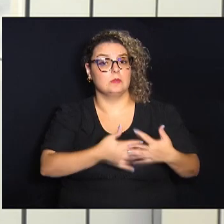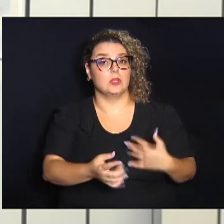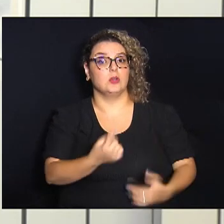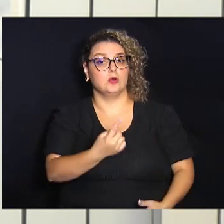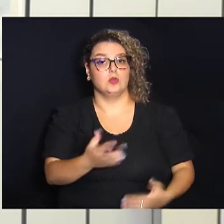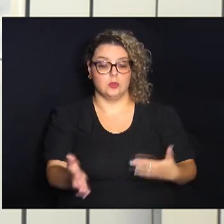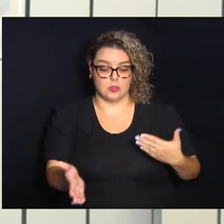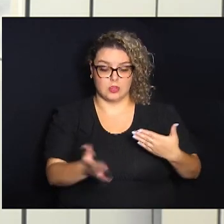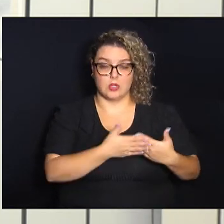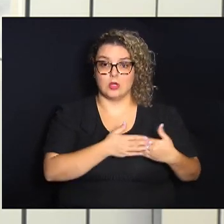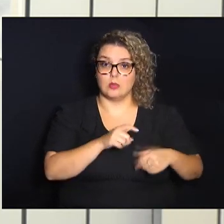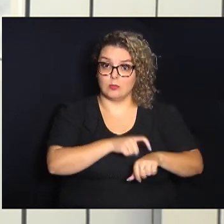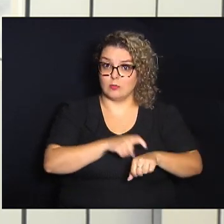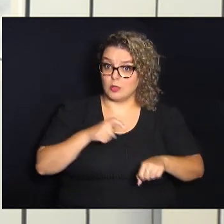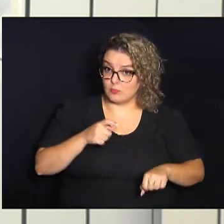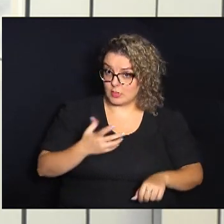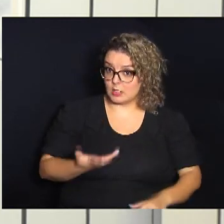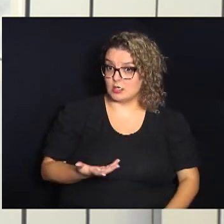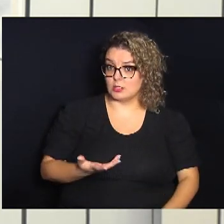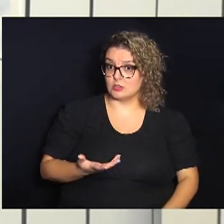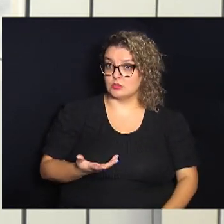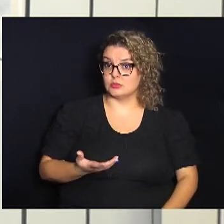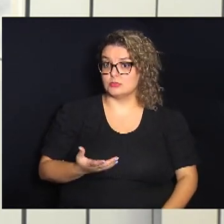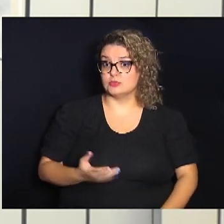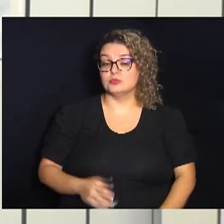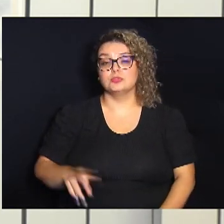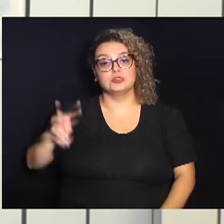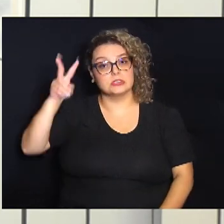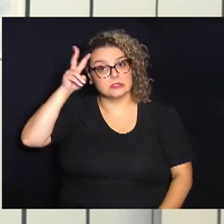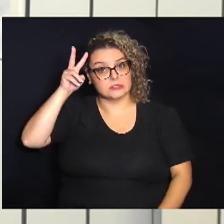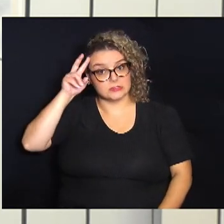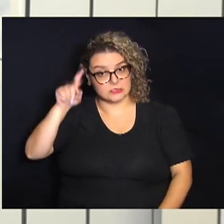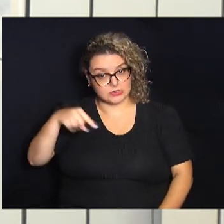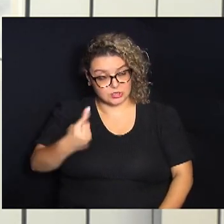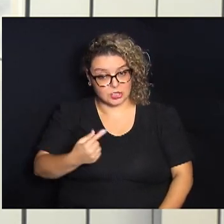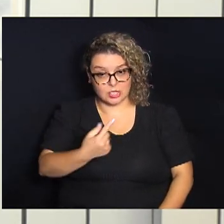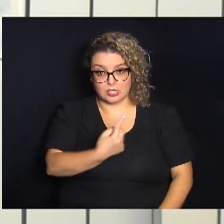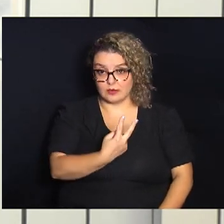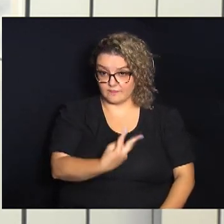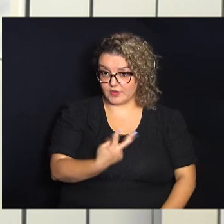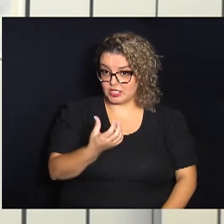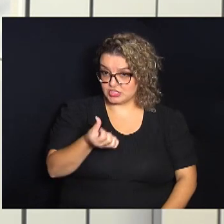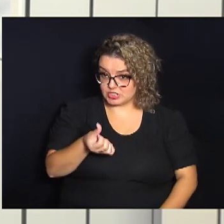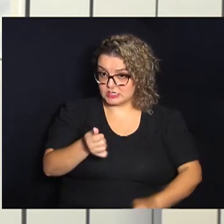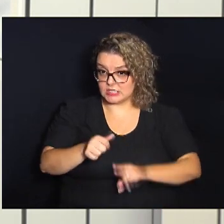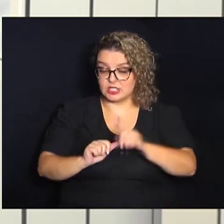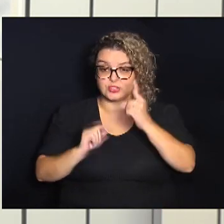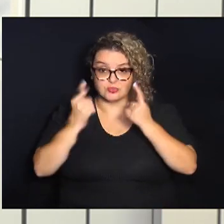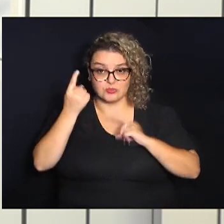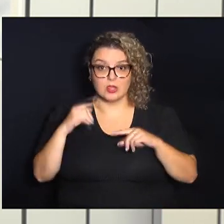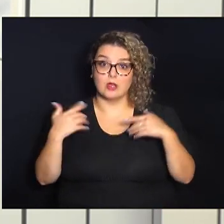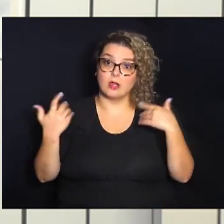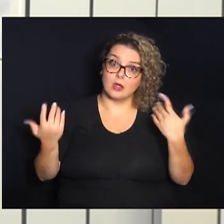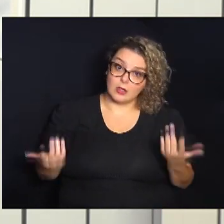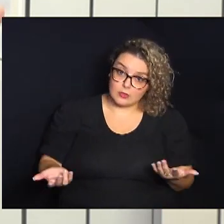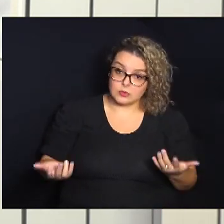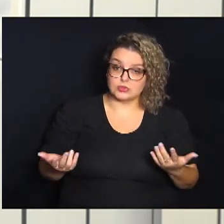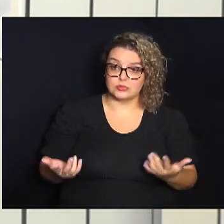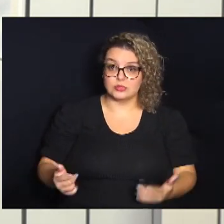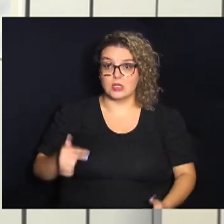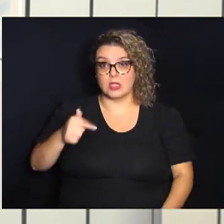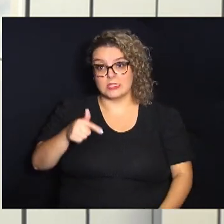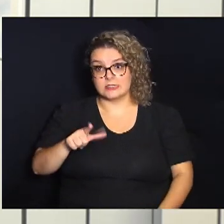fechado provisoriamente a partir de segunda-feira, 26 de fevereiro. Com isso, 7